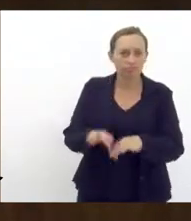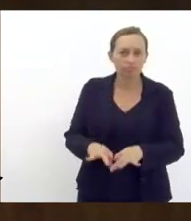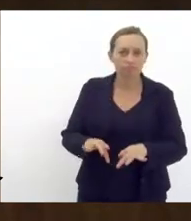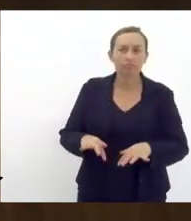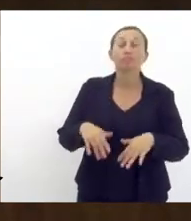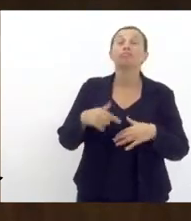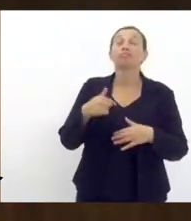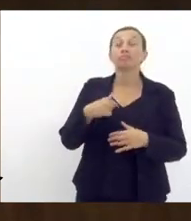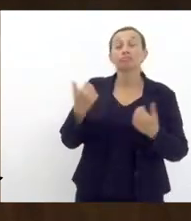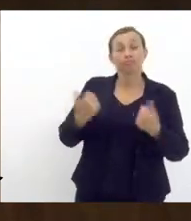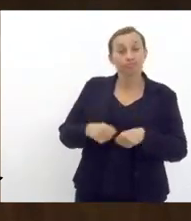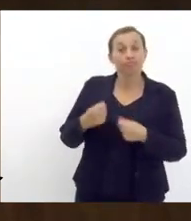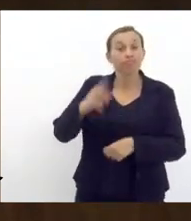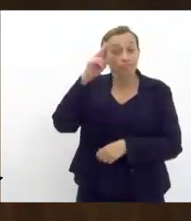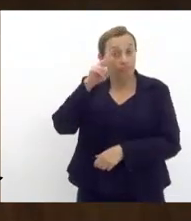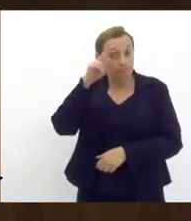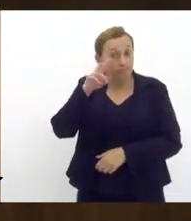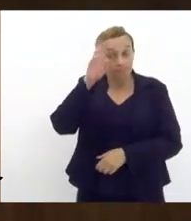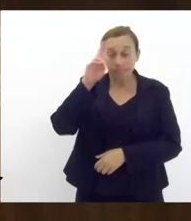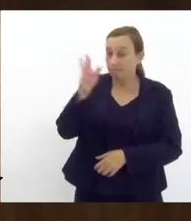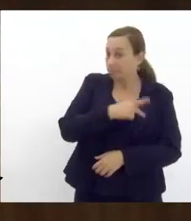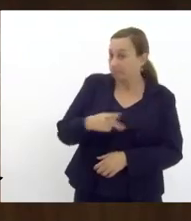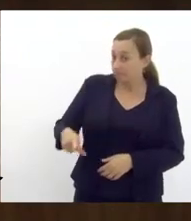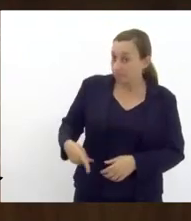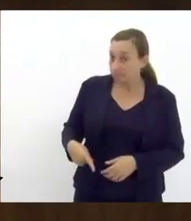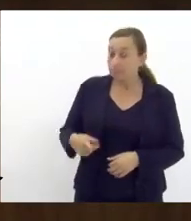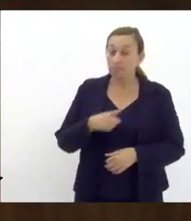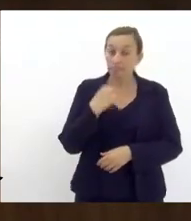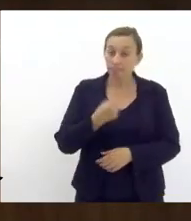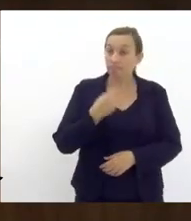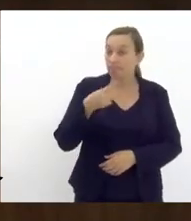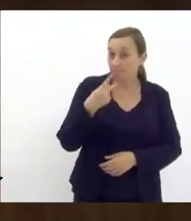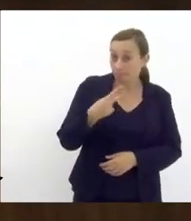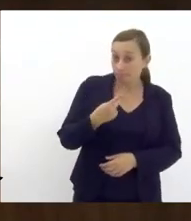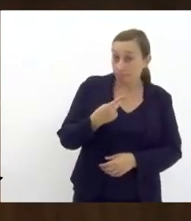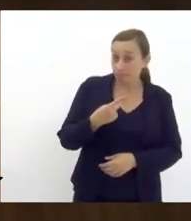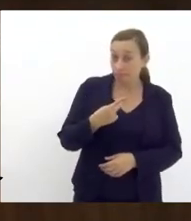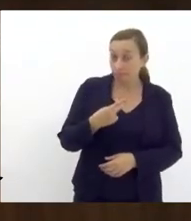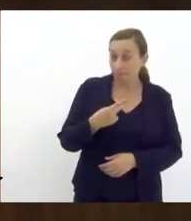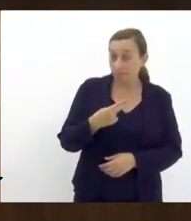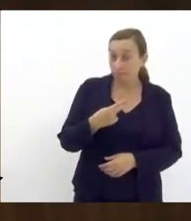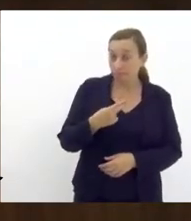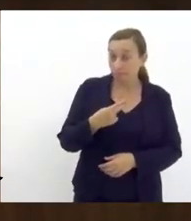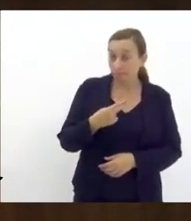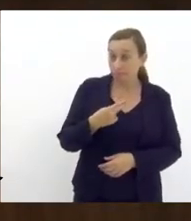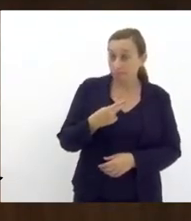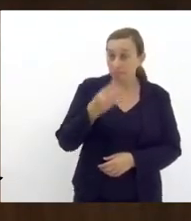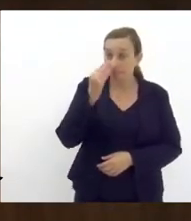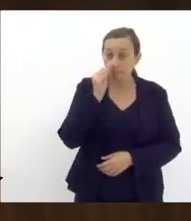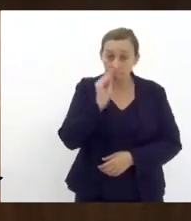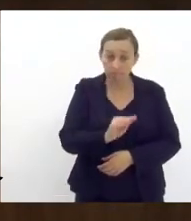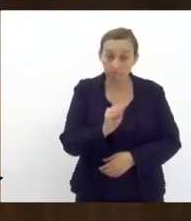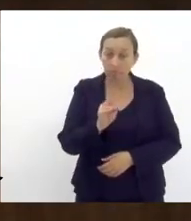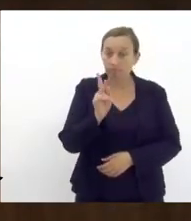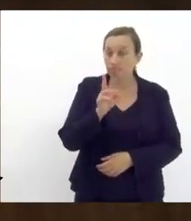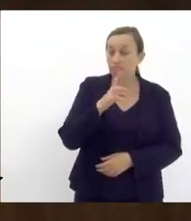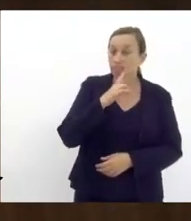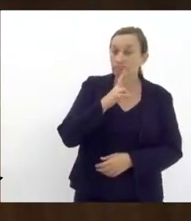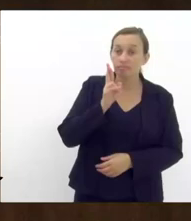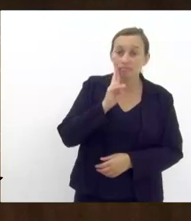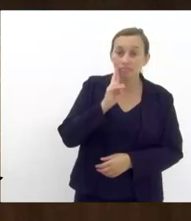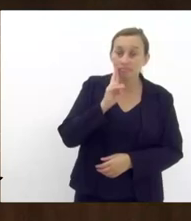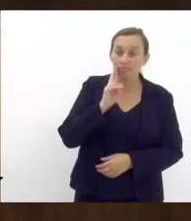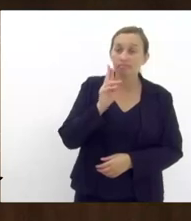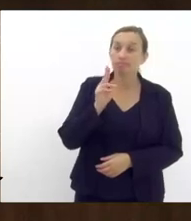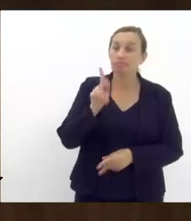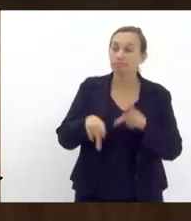aí eu preciso lembrar o senhor presidente que nós falavamos do sucateamento do restaurante popular Hebert